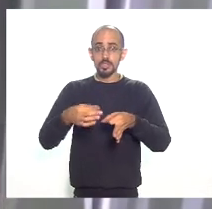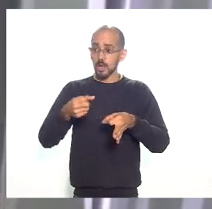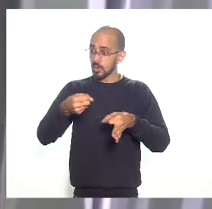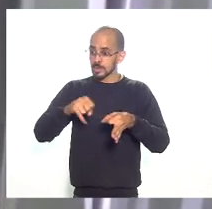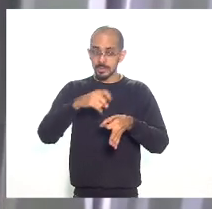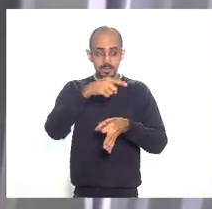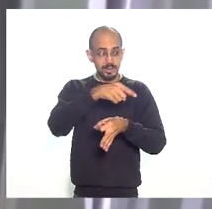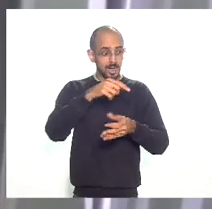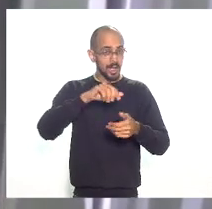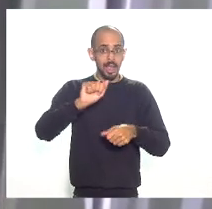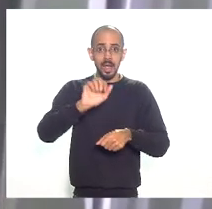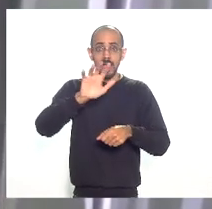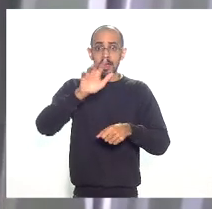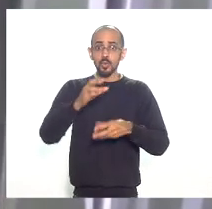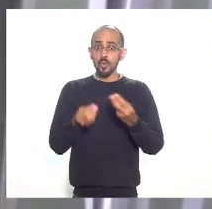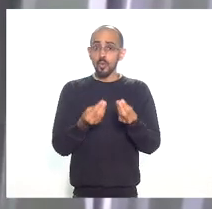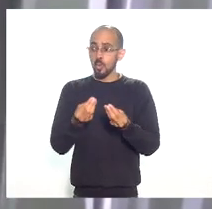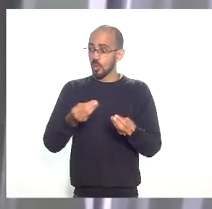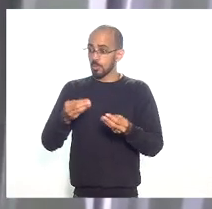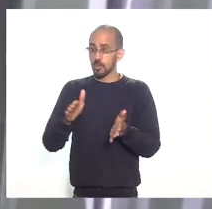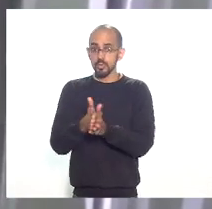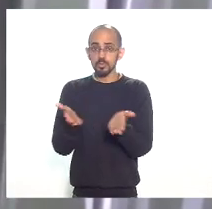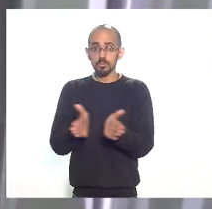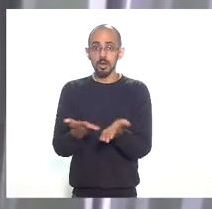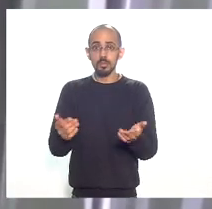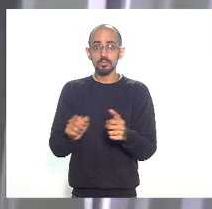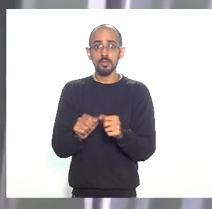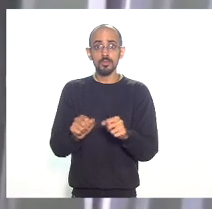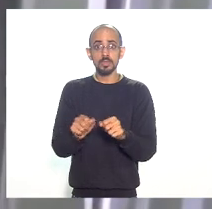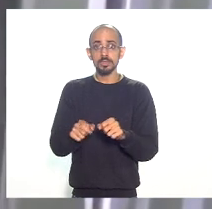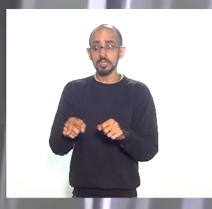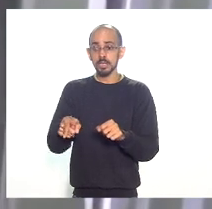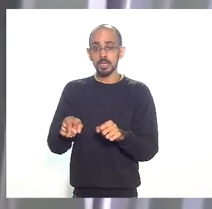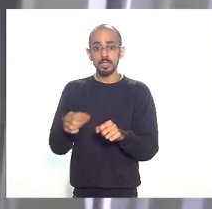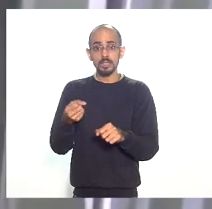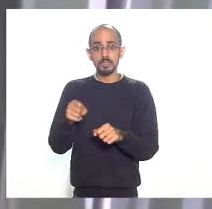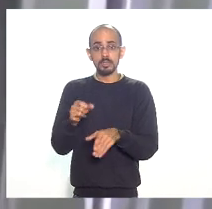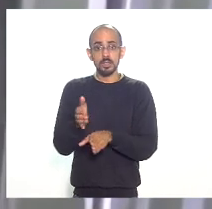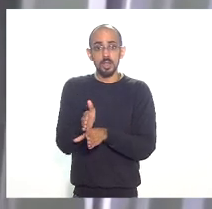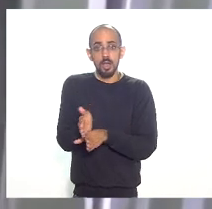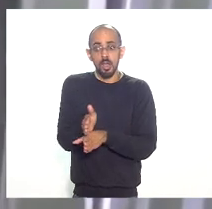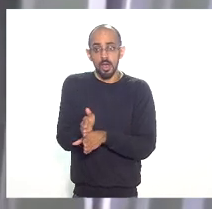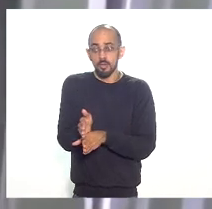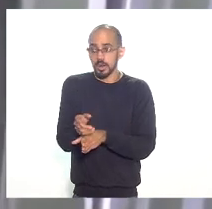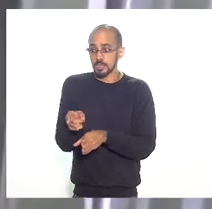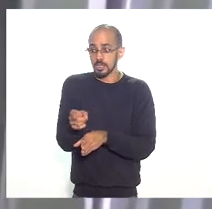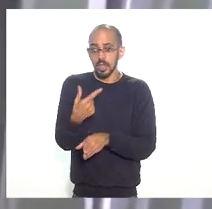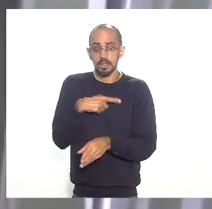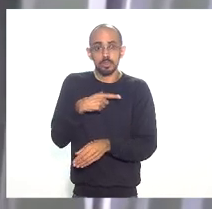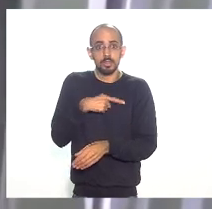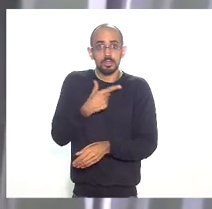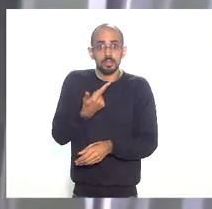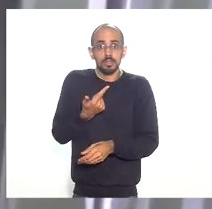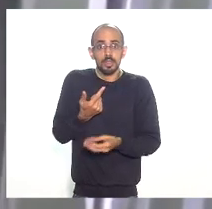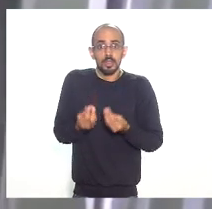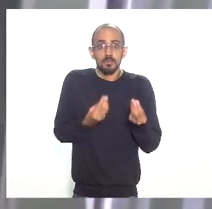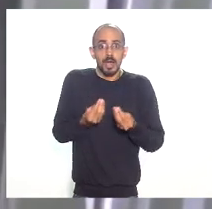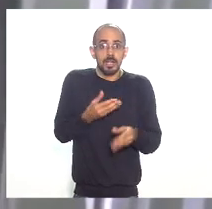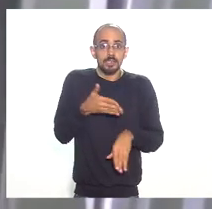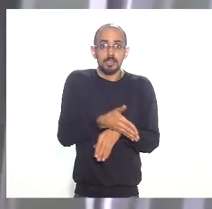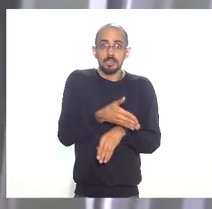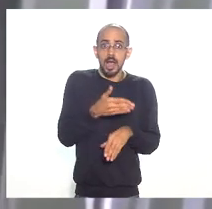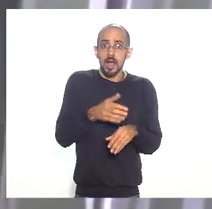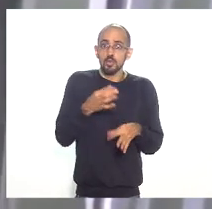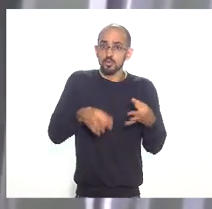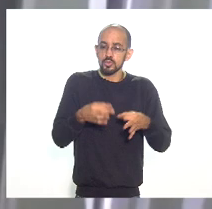mais dificuldade terão os pequenos, os mais empobrecidos, os mais vulnerabilizados disputarem os seus direitos no Poder Judiciário. Por isso, eu considero